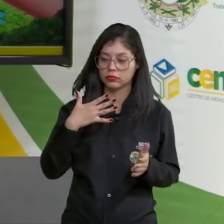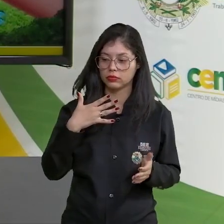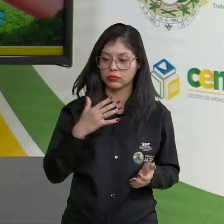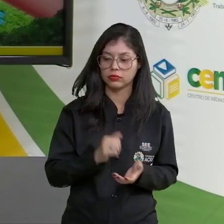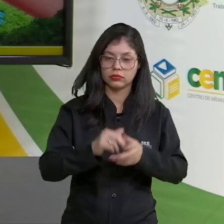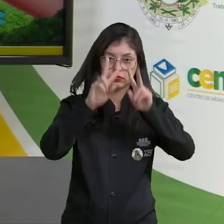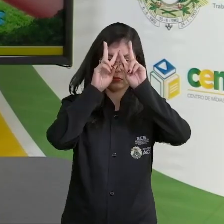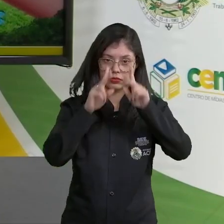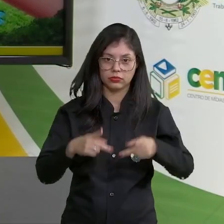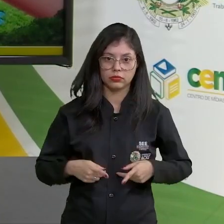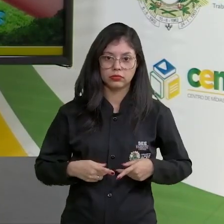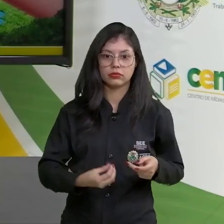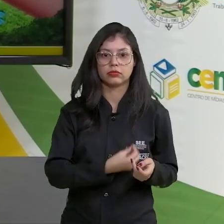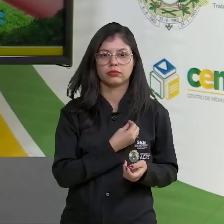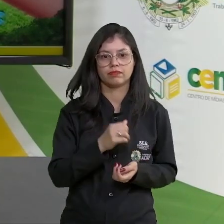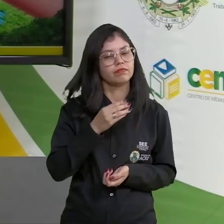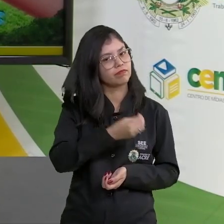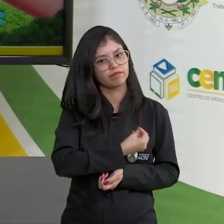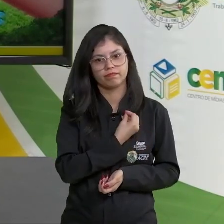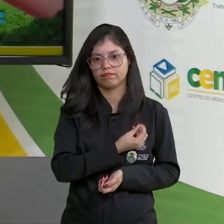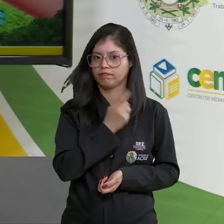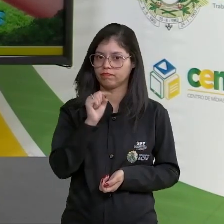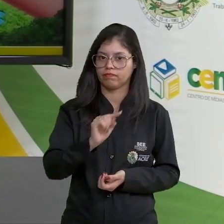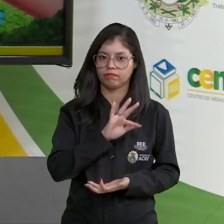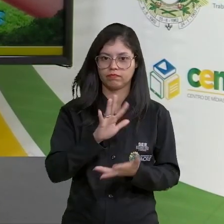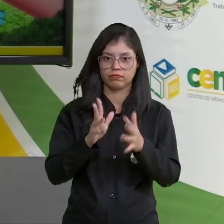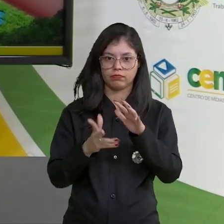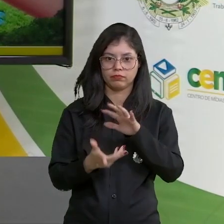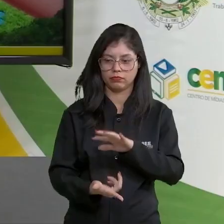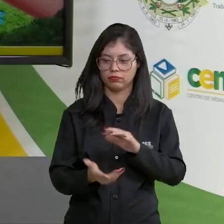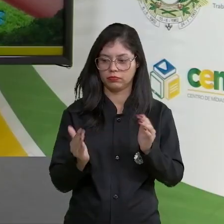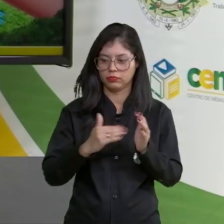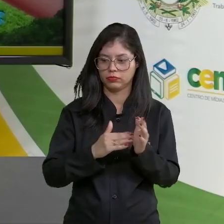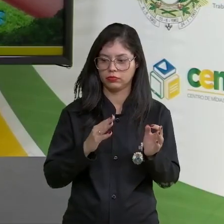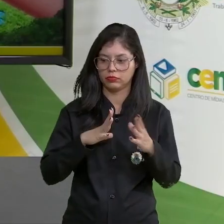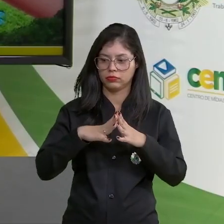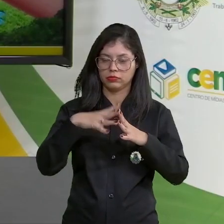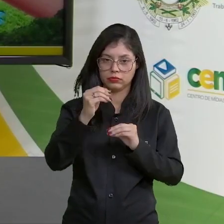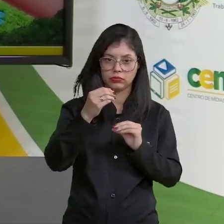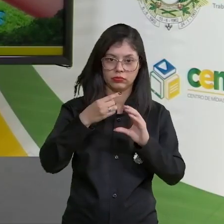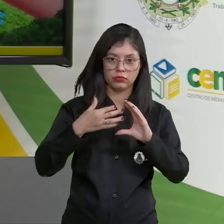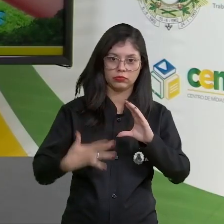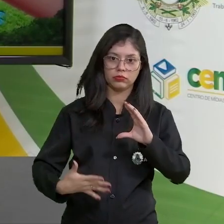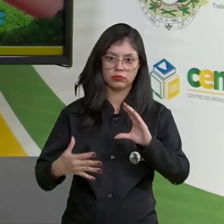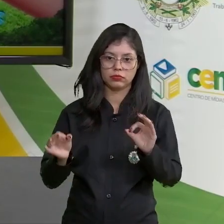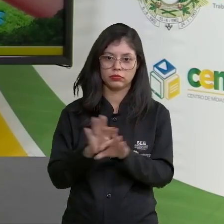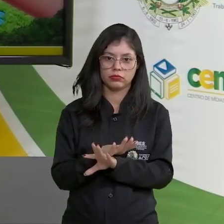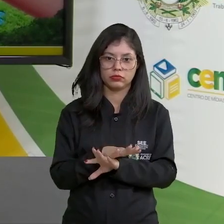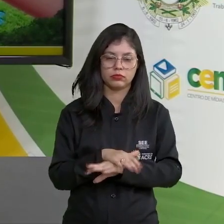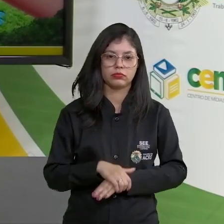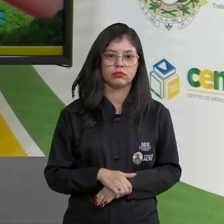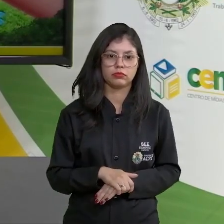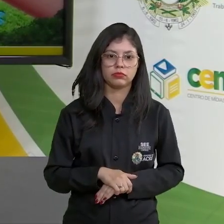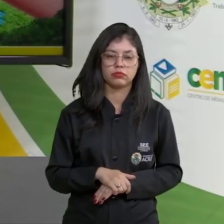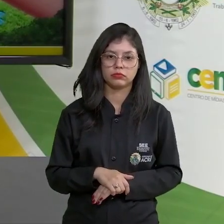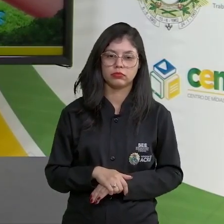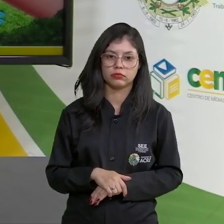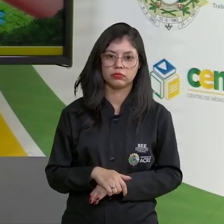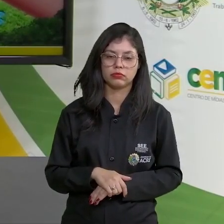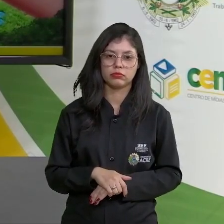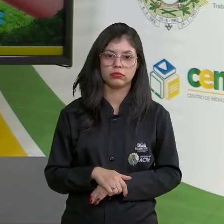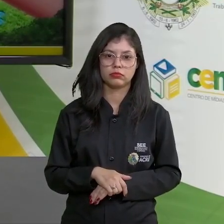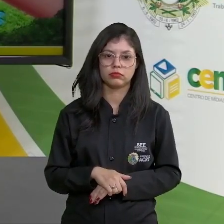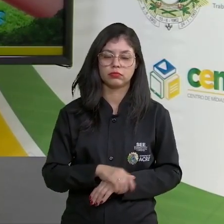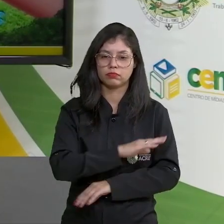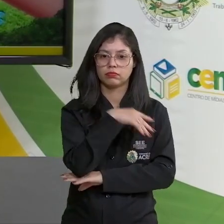seres não consigam sobreviver e podendo entrar até em extinção. Isso afeta vários ecossistemas,